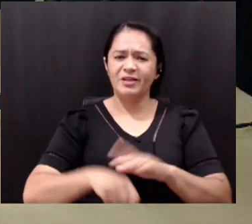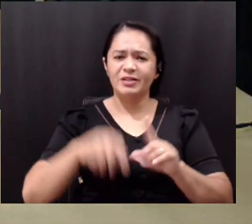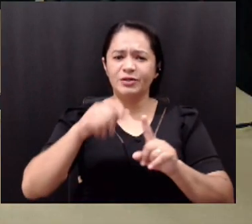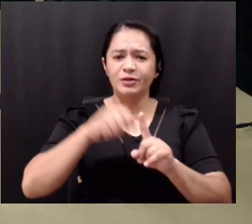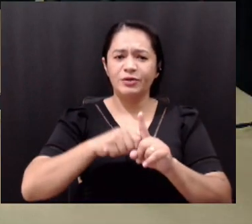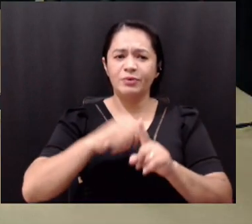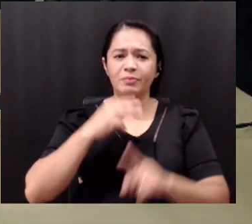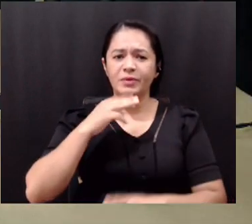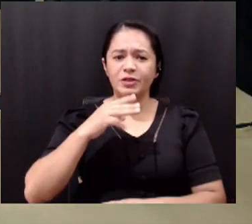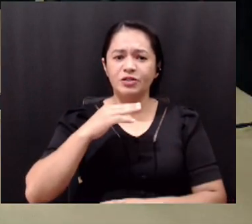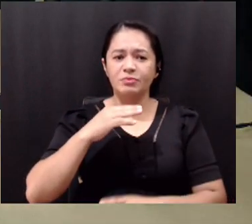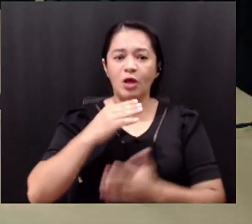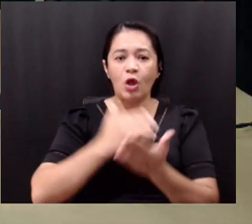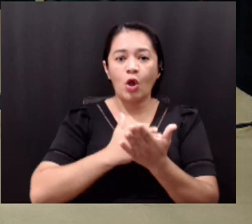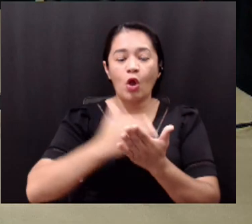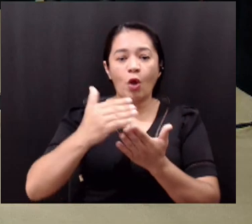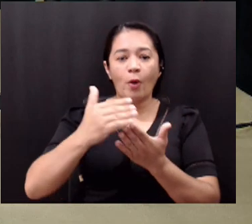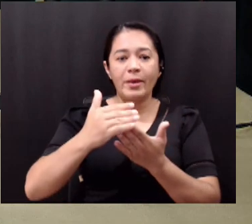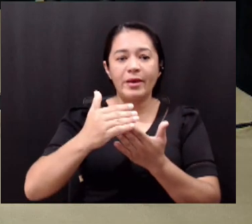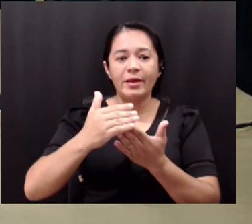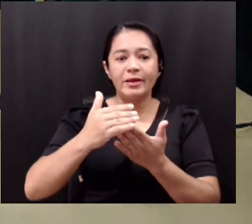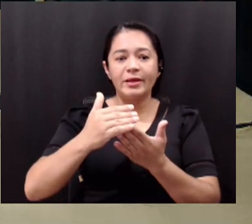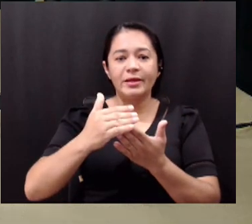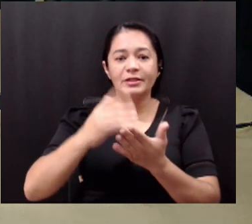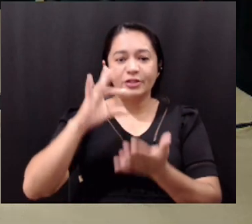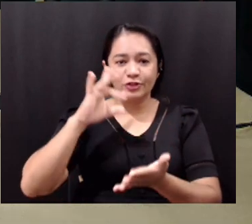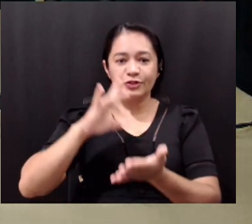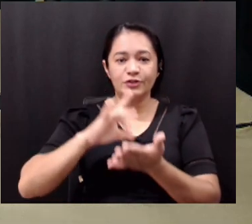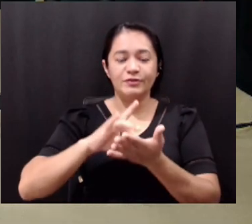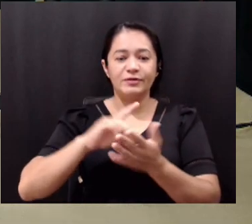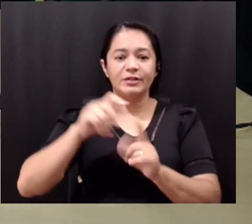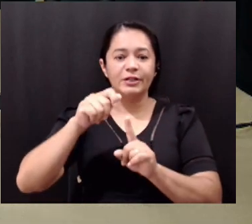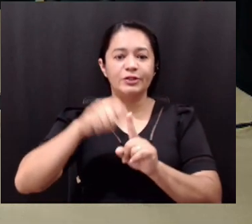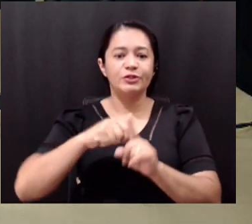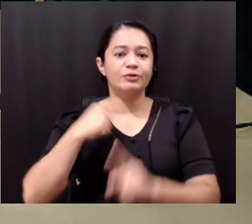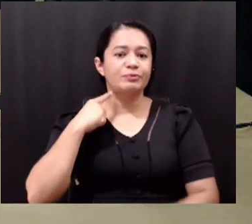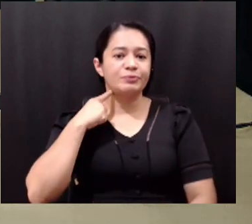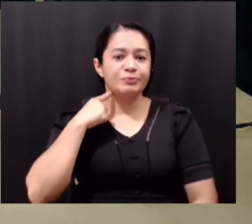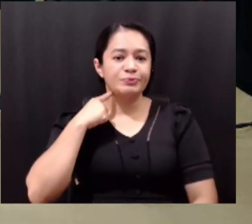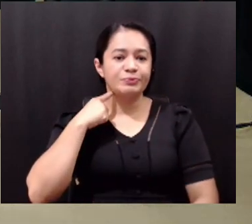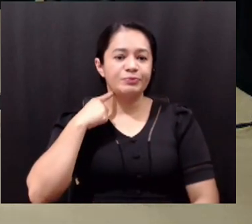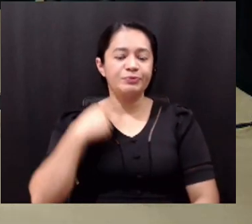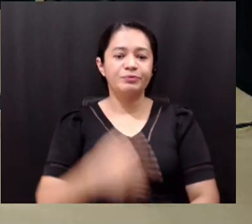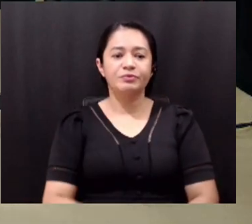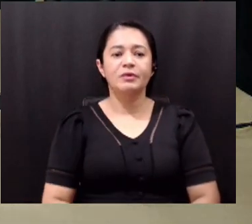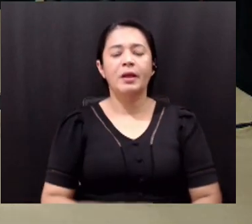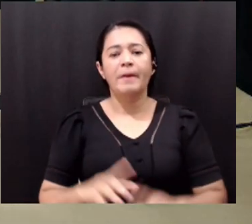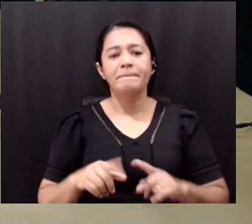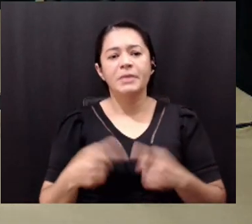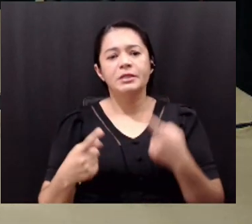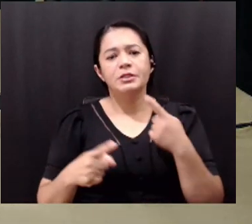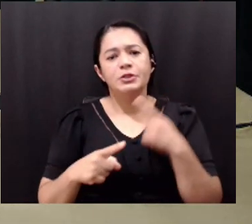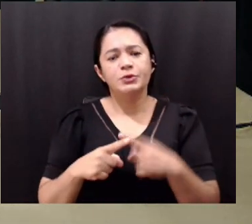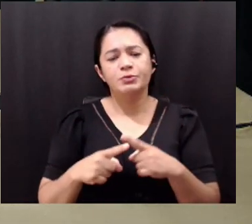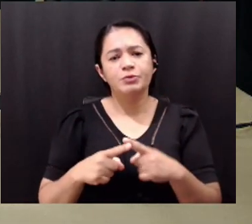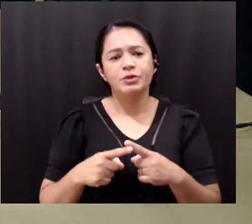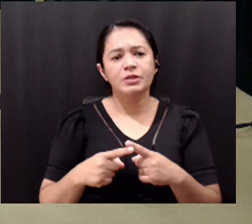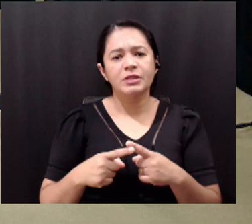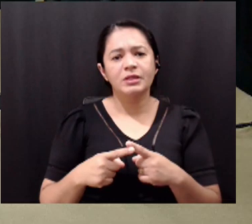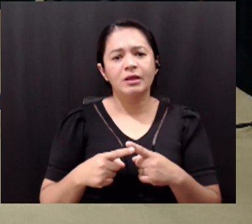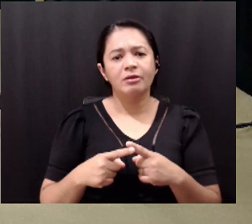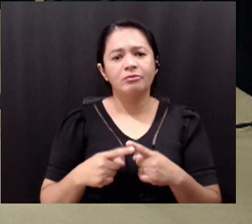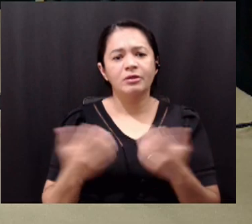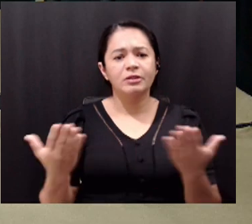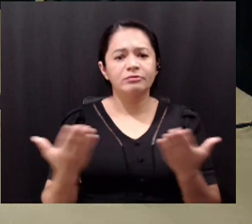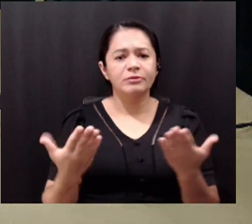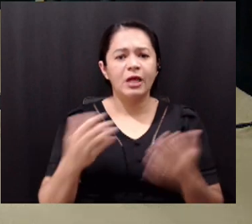maio, né? Para maio. Então, na sua avaliação, o porquê dessa atualização? Isso tem